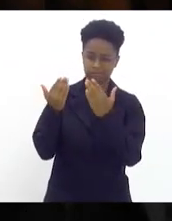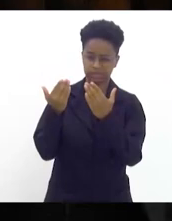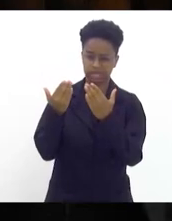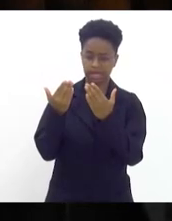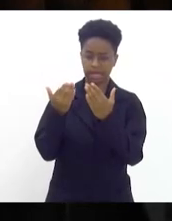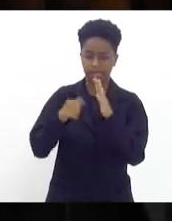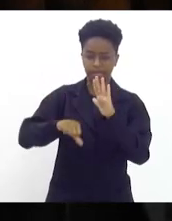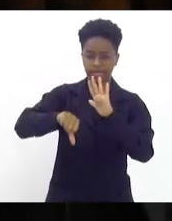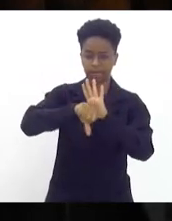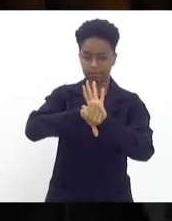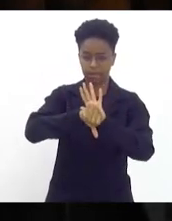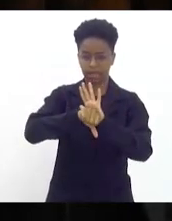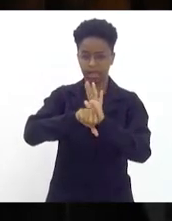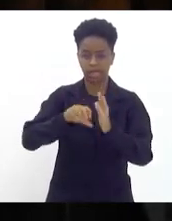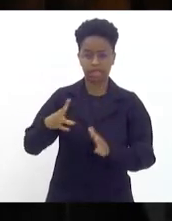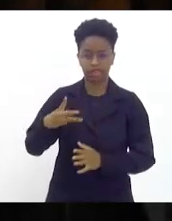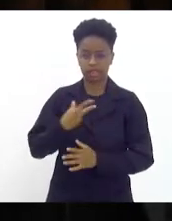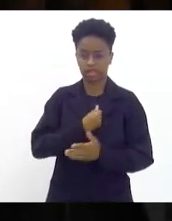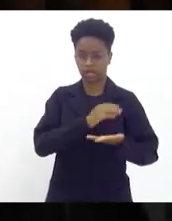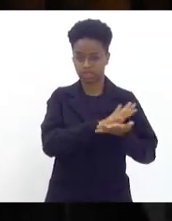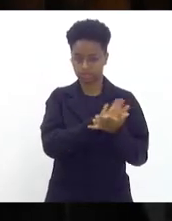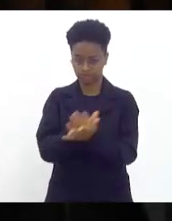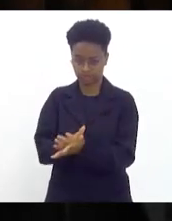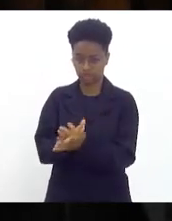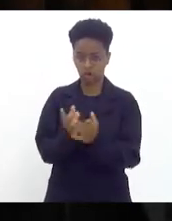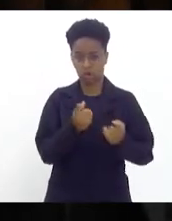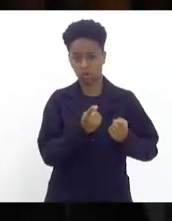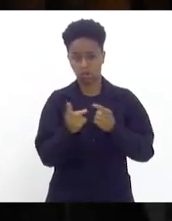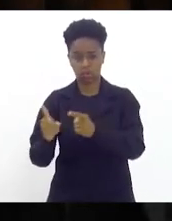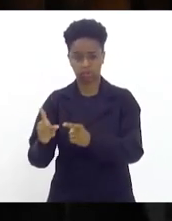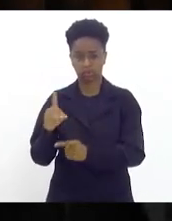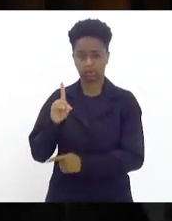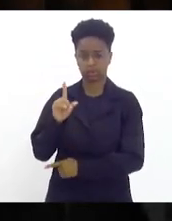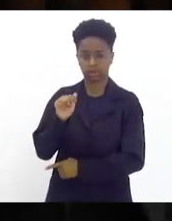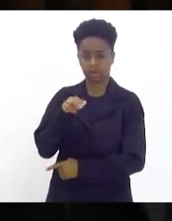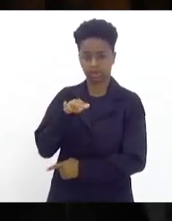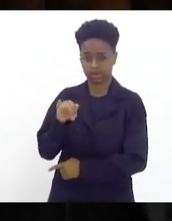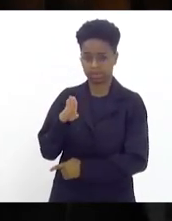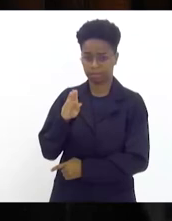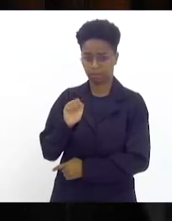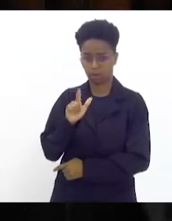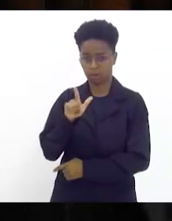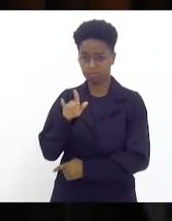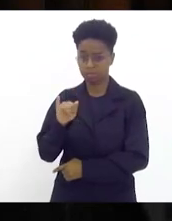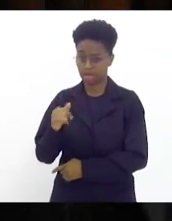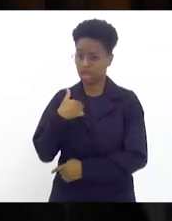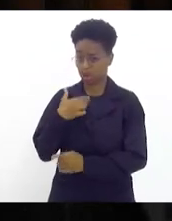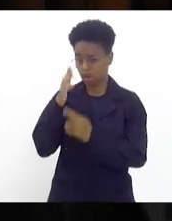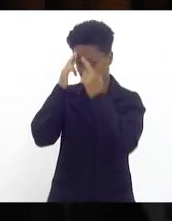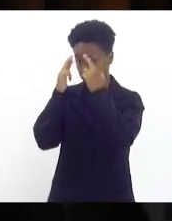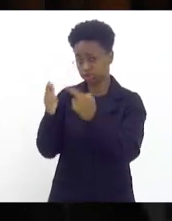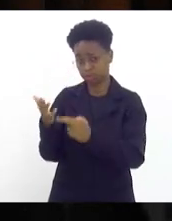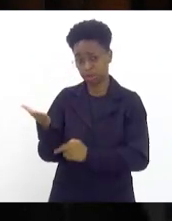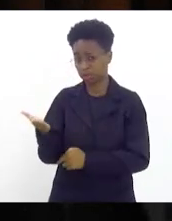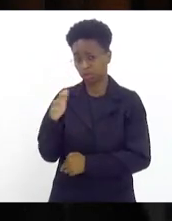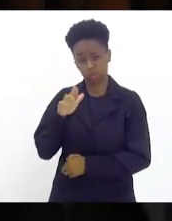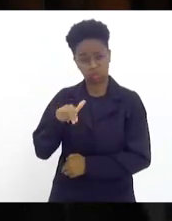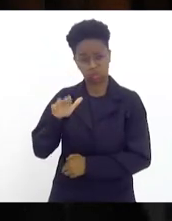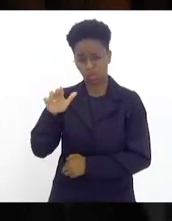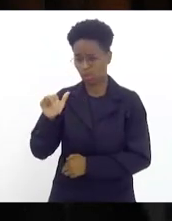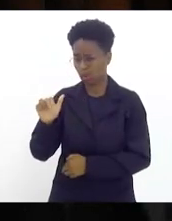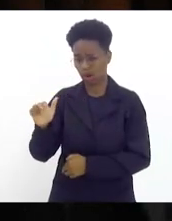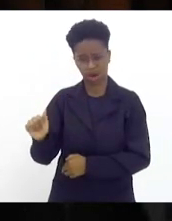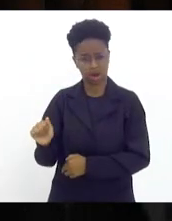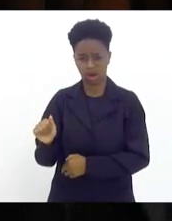transfobia que eu tinha feito com a deputada danibal deputada qual tem o maior respeito Jamais fiz algum tipo